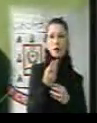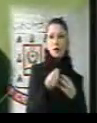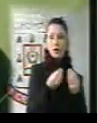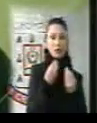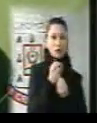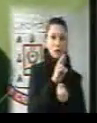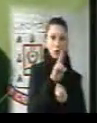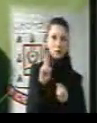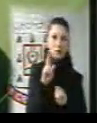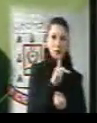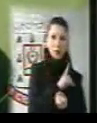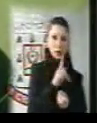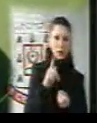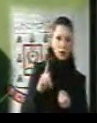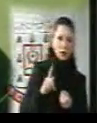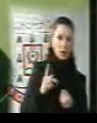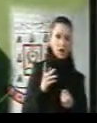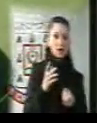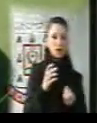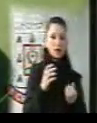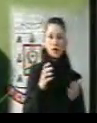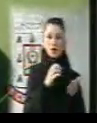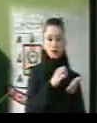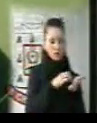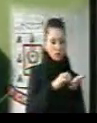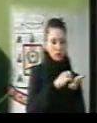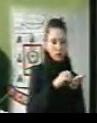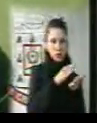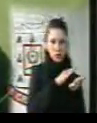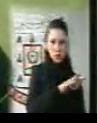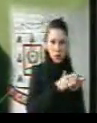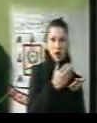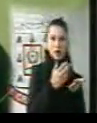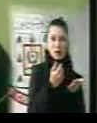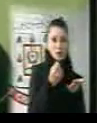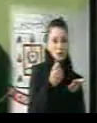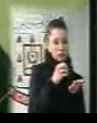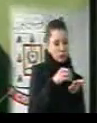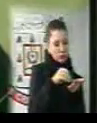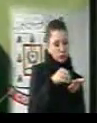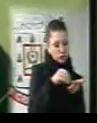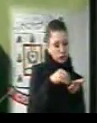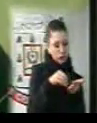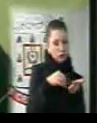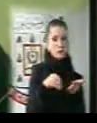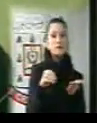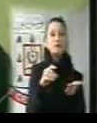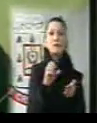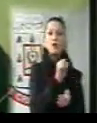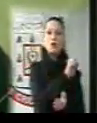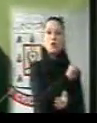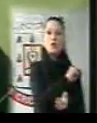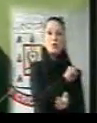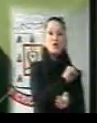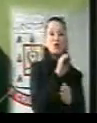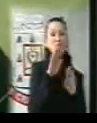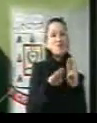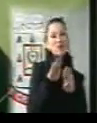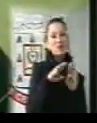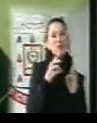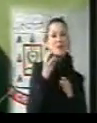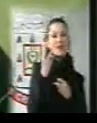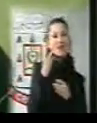do presidente a cópia do cheque, e essa cópia do cheque totalizo em números absolutos em torno de